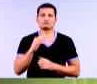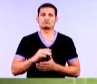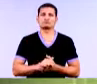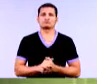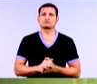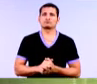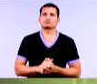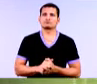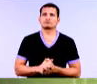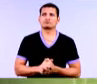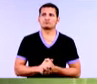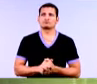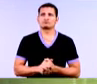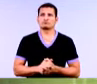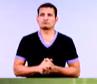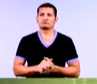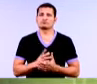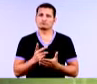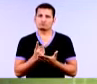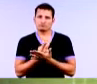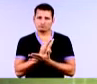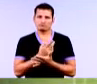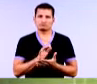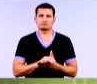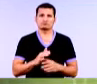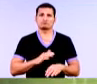forma mais sistêmica, mais pessoas